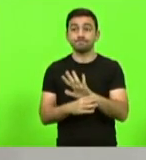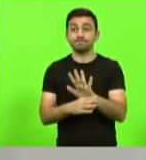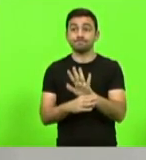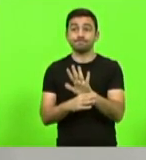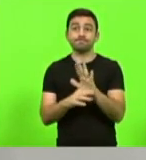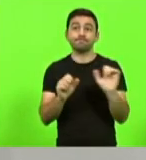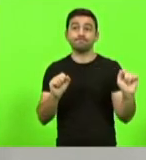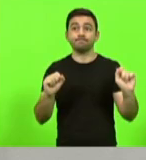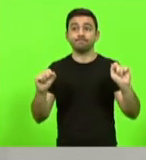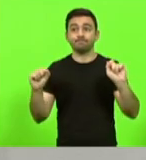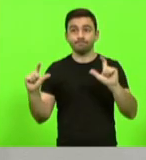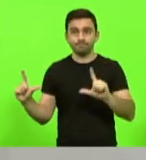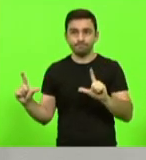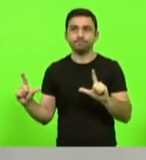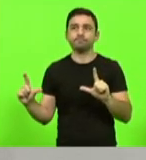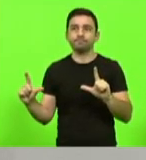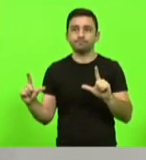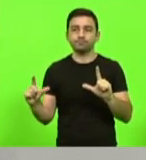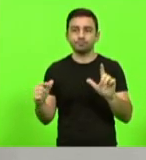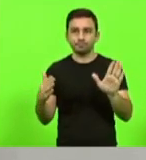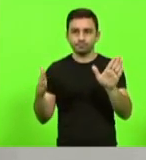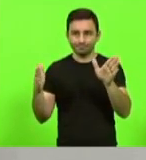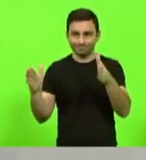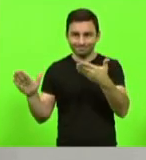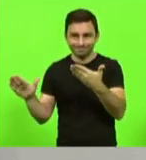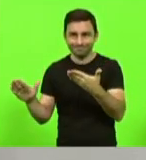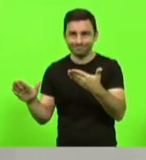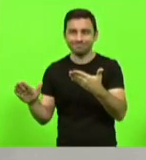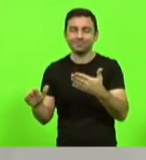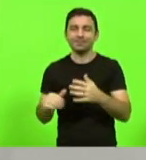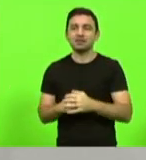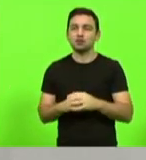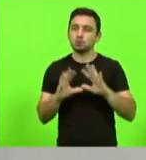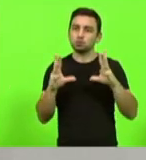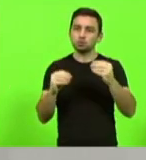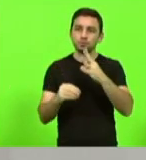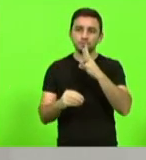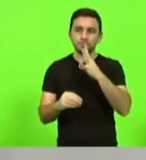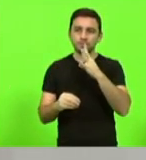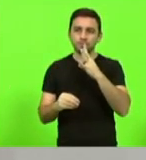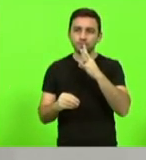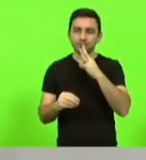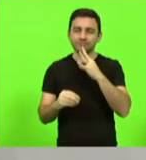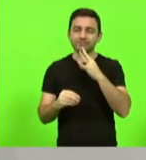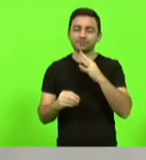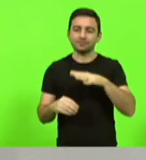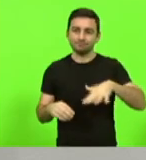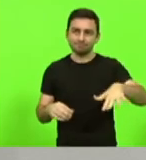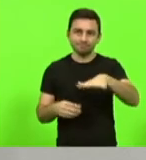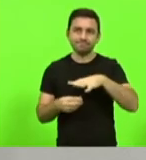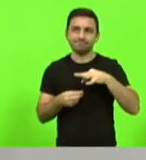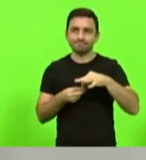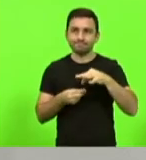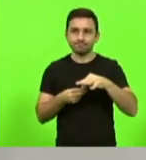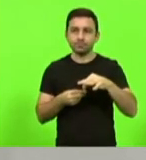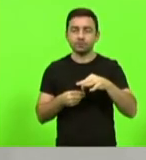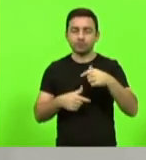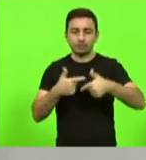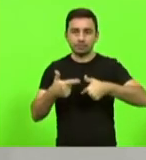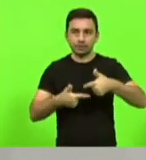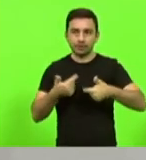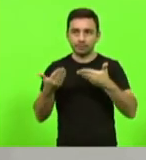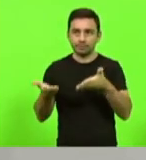temos da nossa instituição, para que todos conheçam de perto os trabalhos lá desenvolvidos.